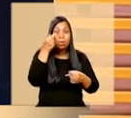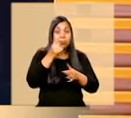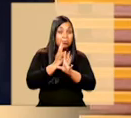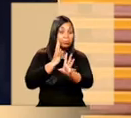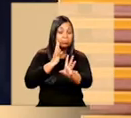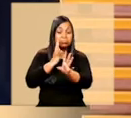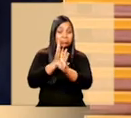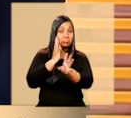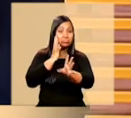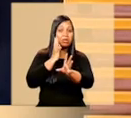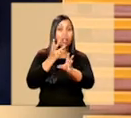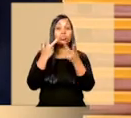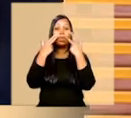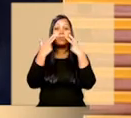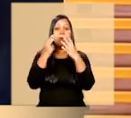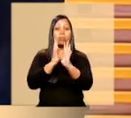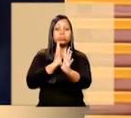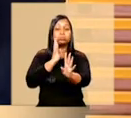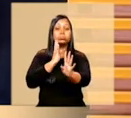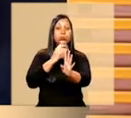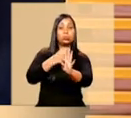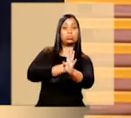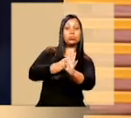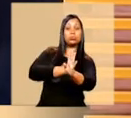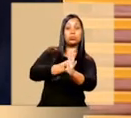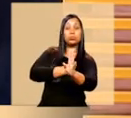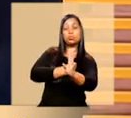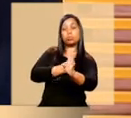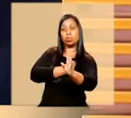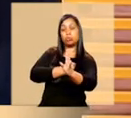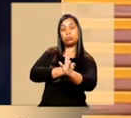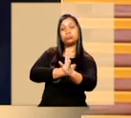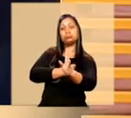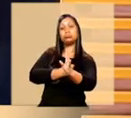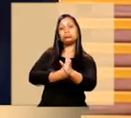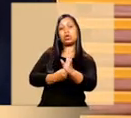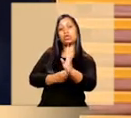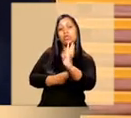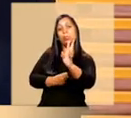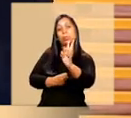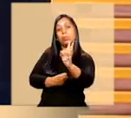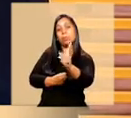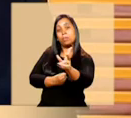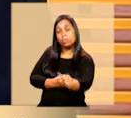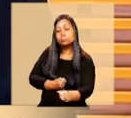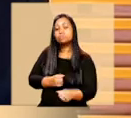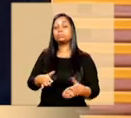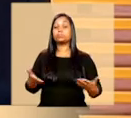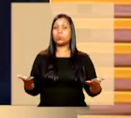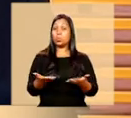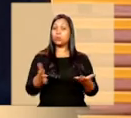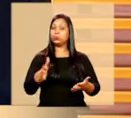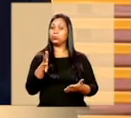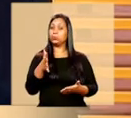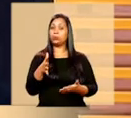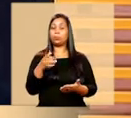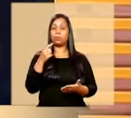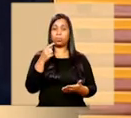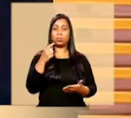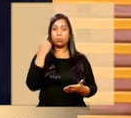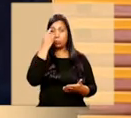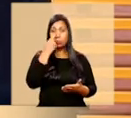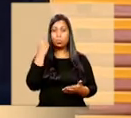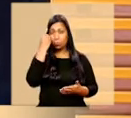espera normal, como se fosse uma fila de um banco. Cada um vai ter um número, é por ordem de chegada, né? Aqui na nossa região, hoje, o tempo médio para fazer